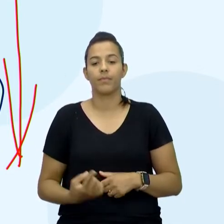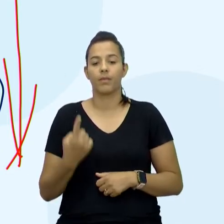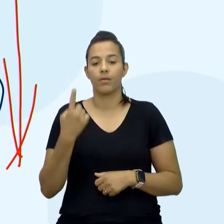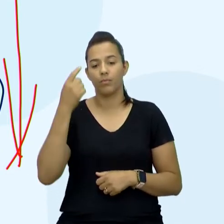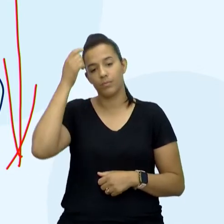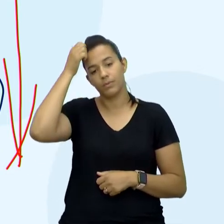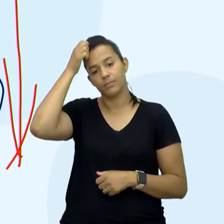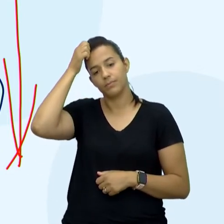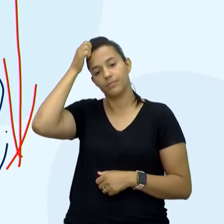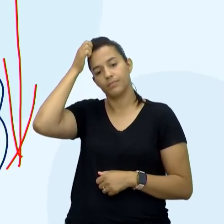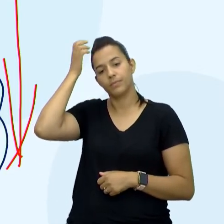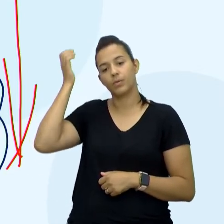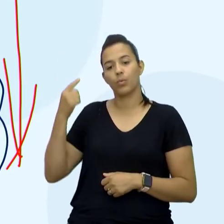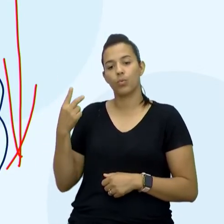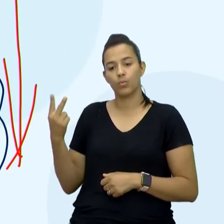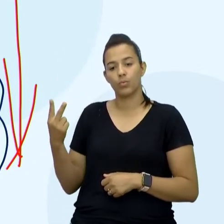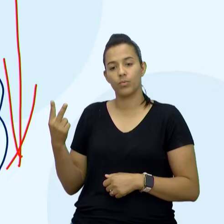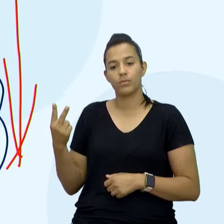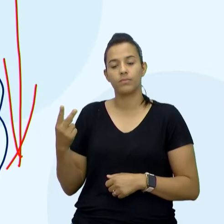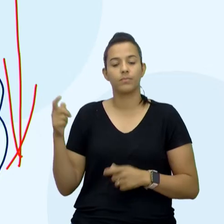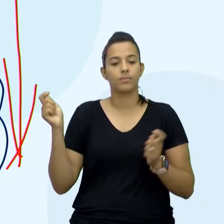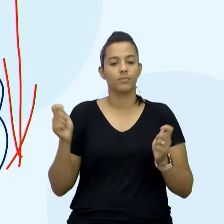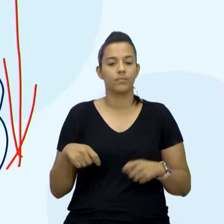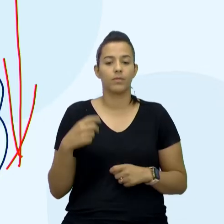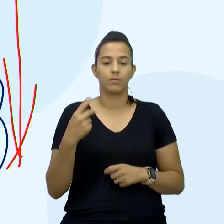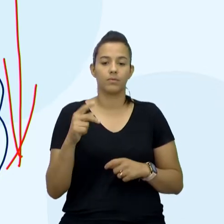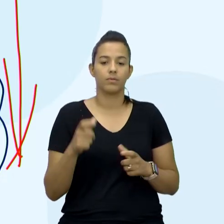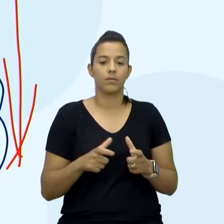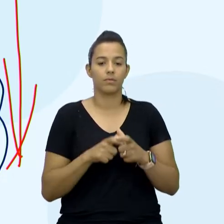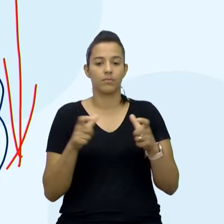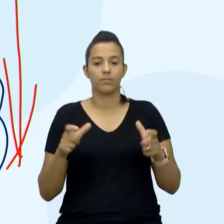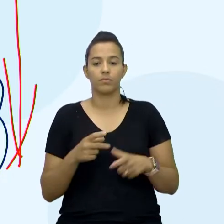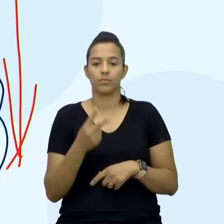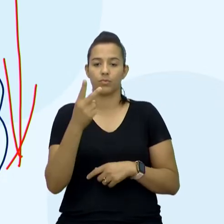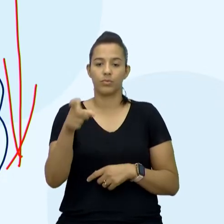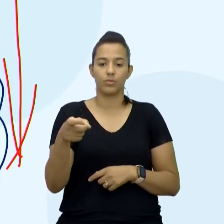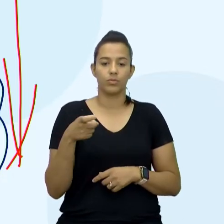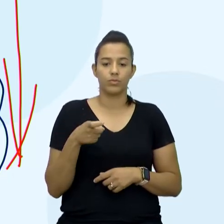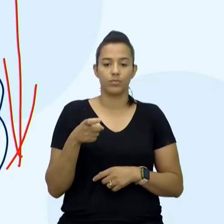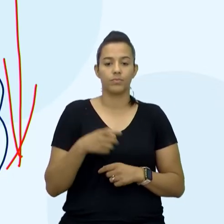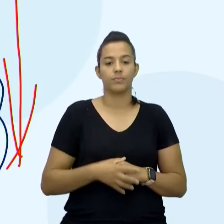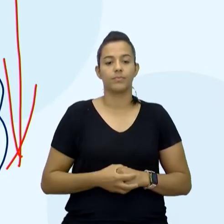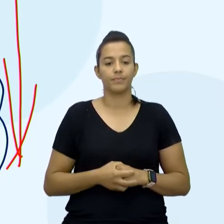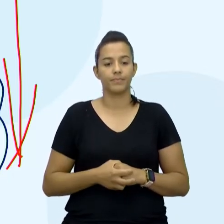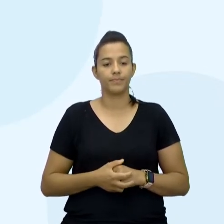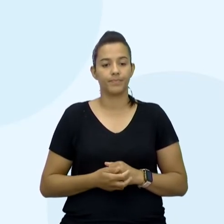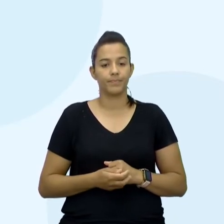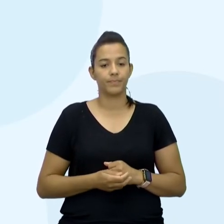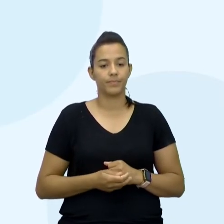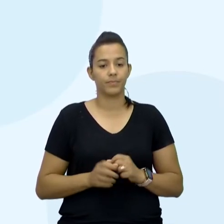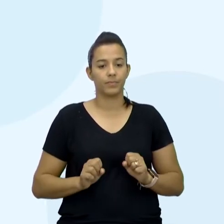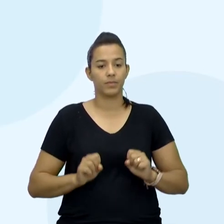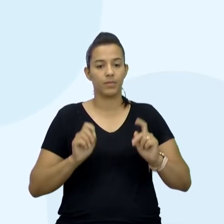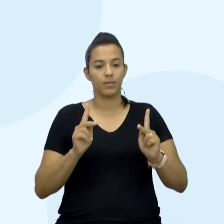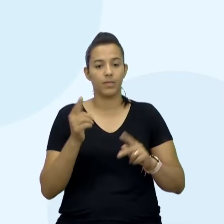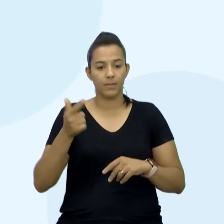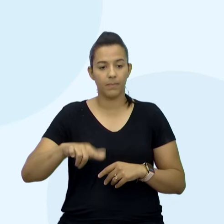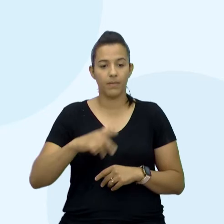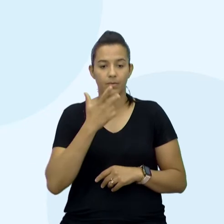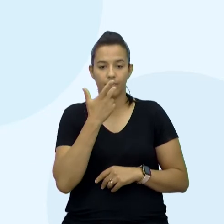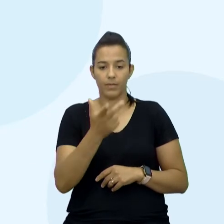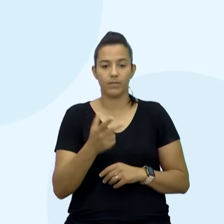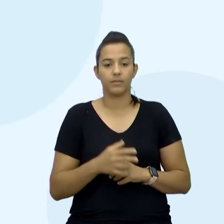só, com duas massas, você tem um alongamento maior, né? 2x aí desse sisteminha. Certo, Maria? O que mais que eu